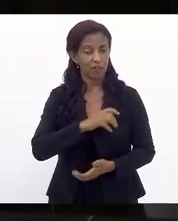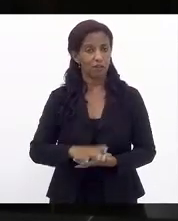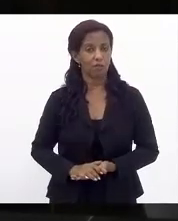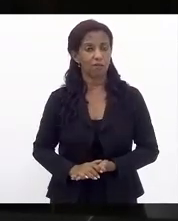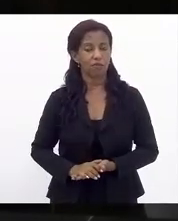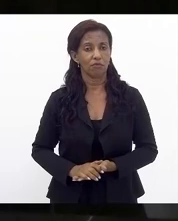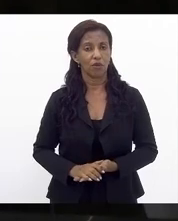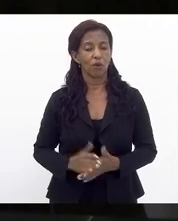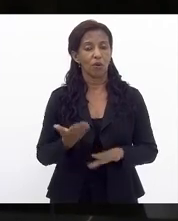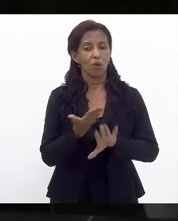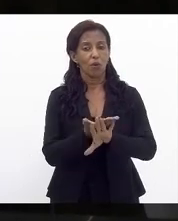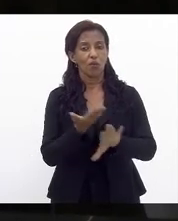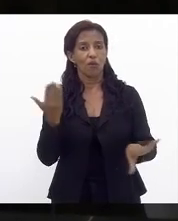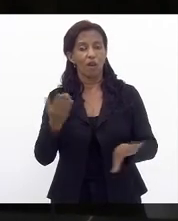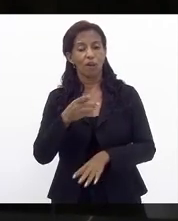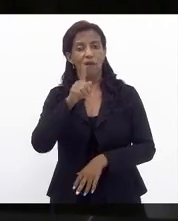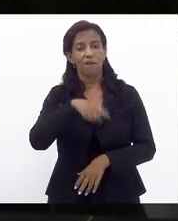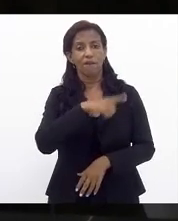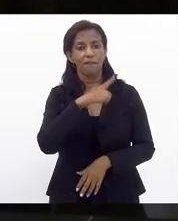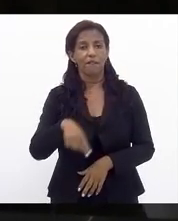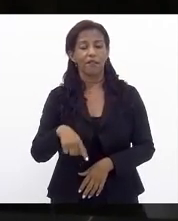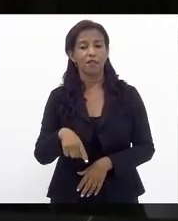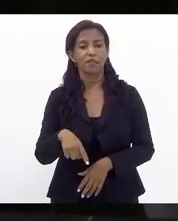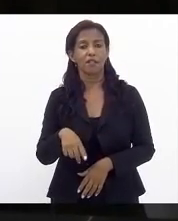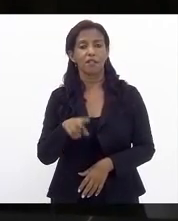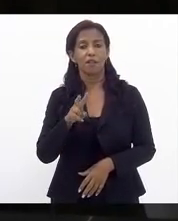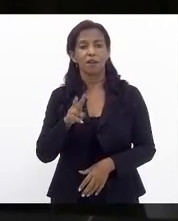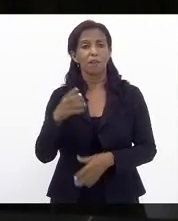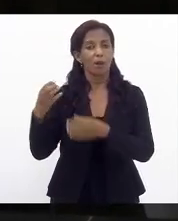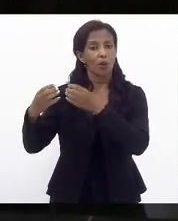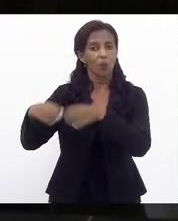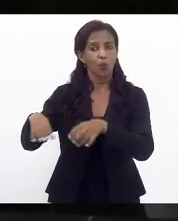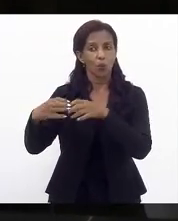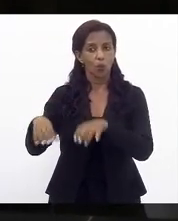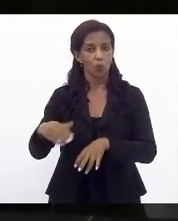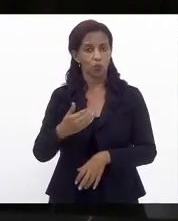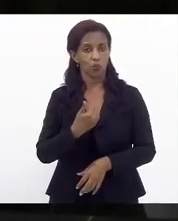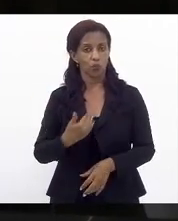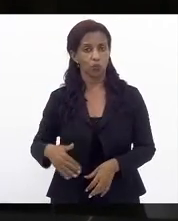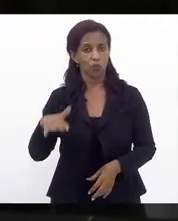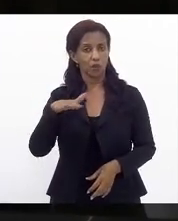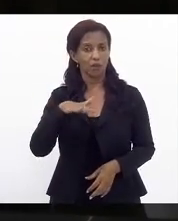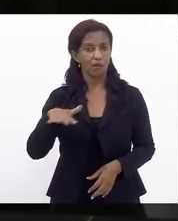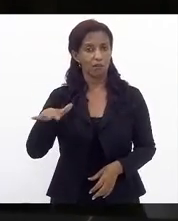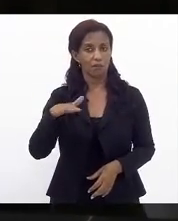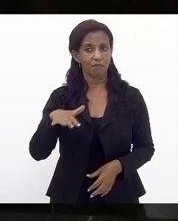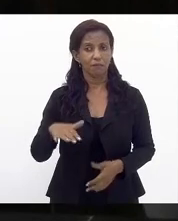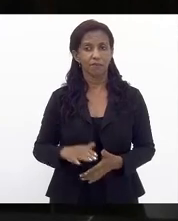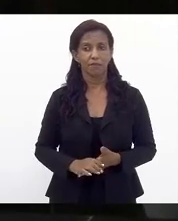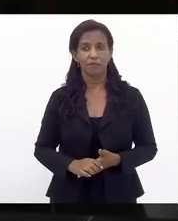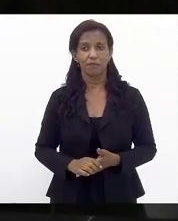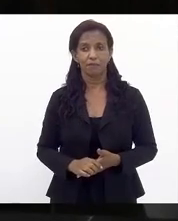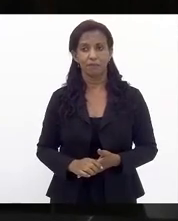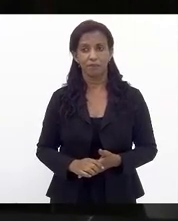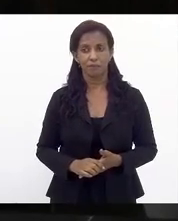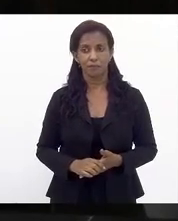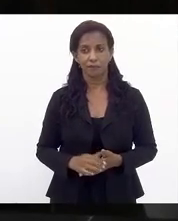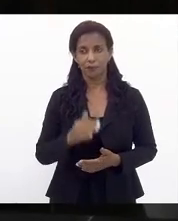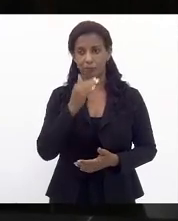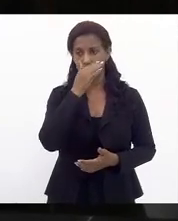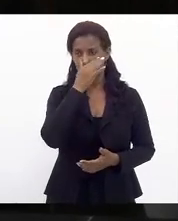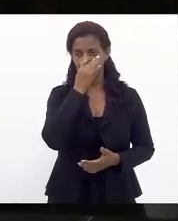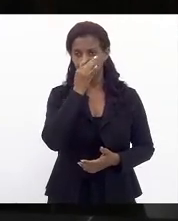o afastamento da vedação para realização do concurso público nas áreas de segurança